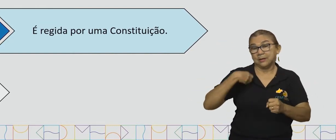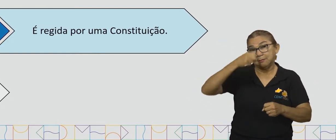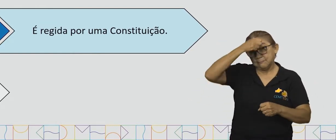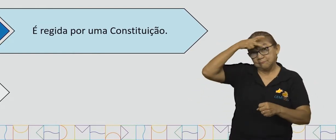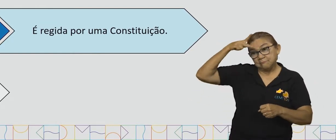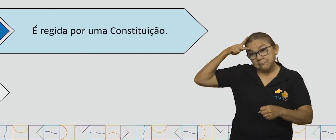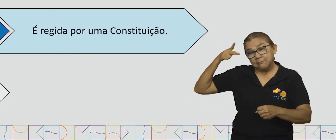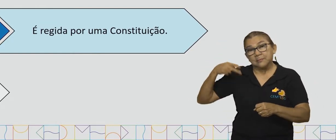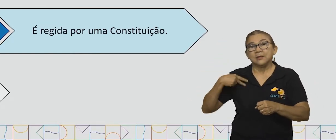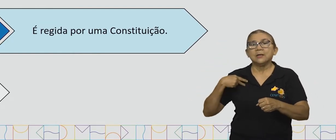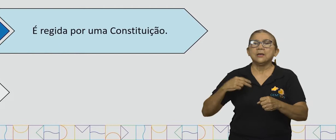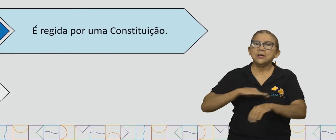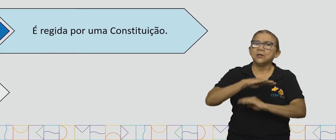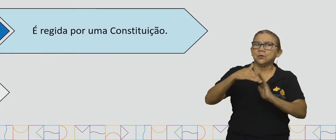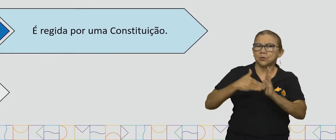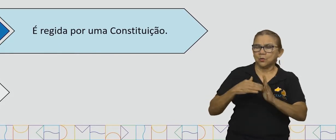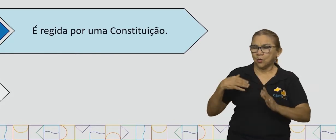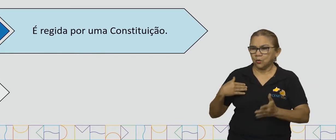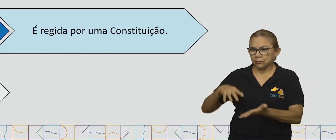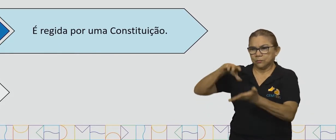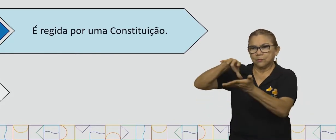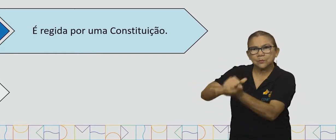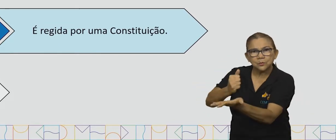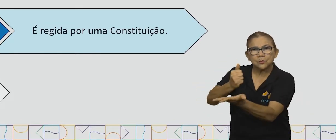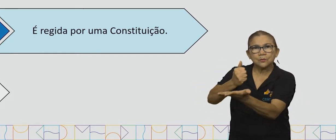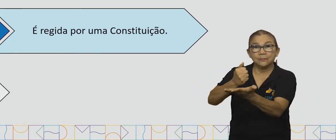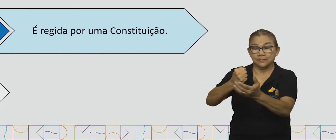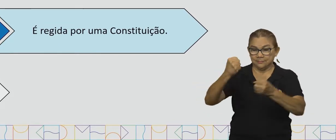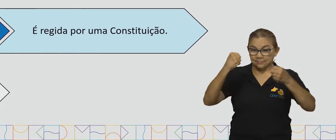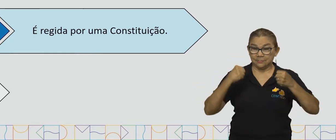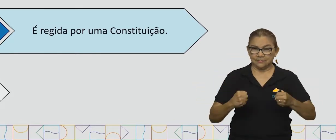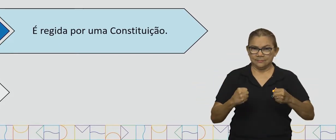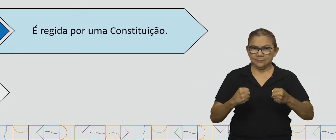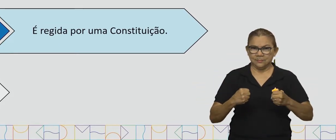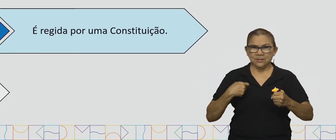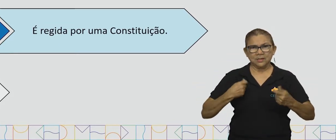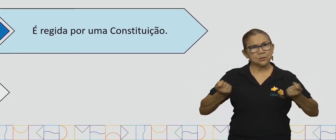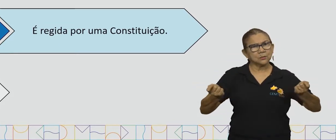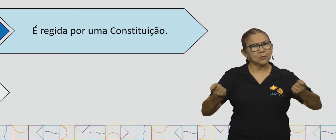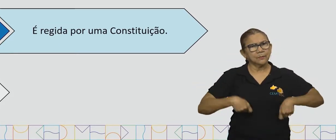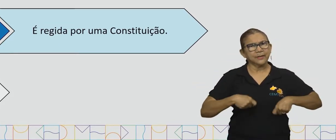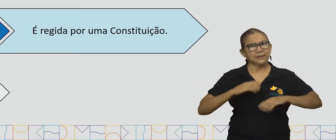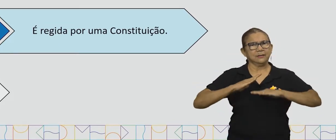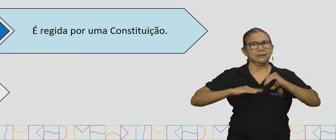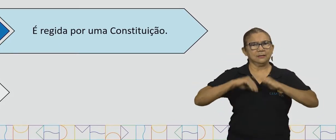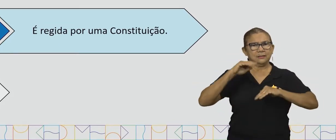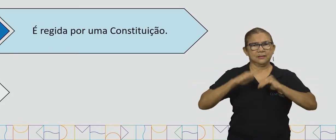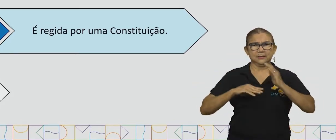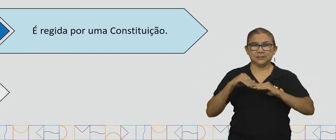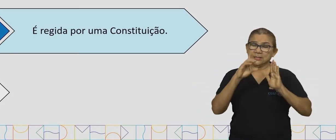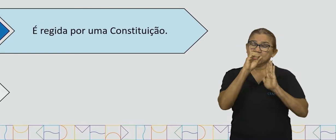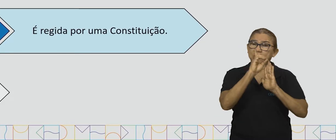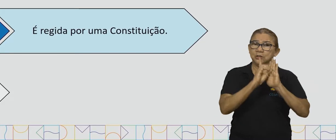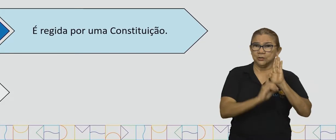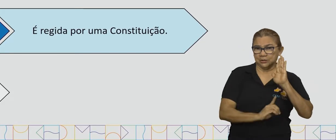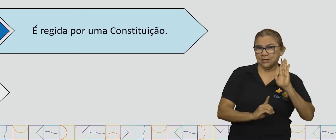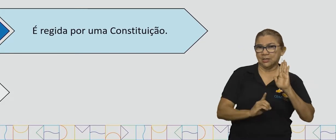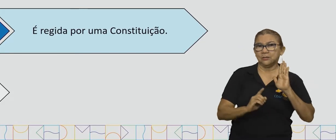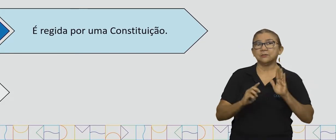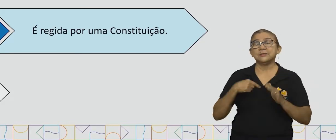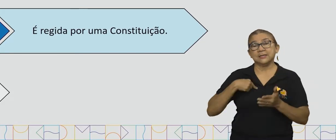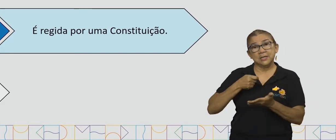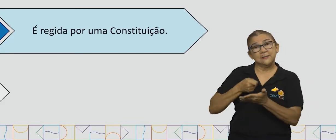governo, a aquisição do poder, distribuição de competências, direitos, garantias e deveres dos cidadãos.